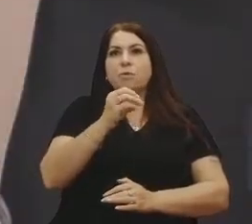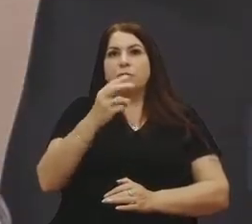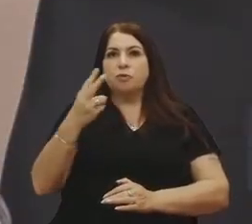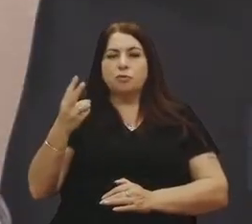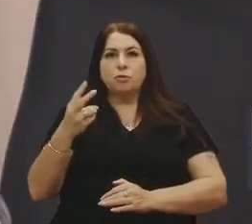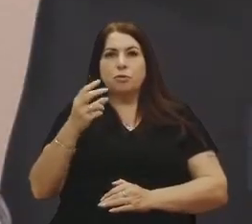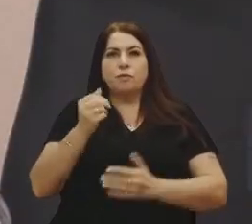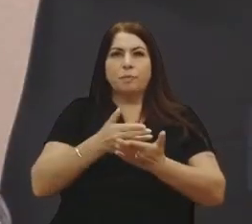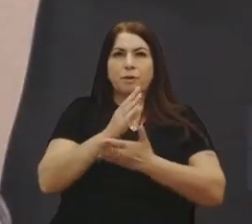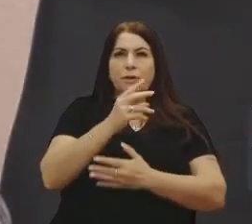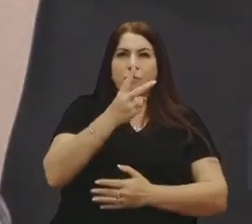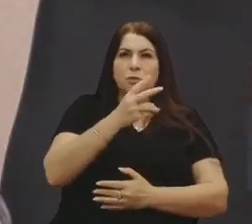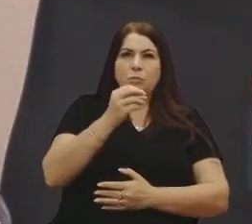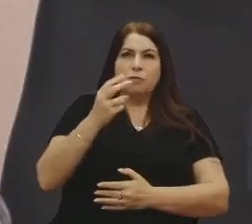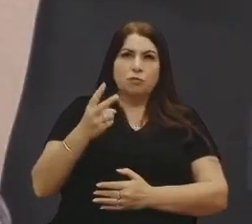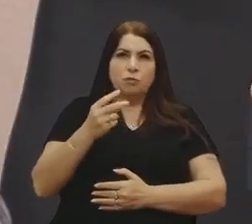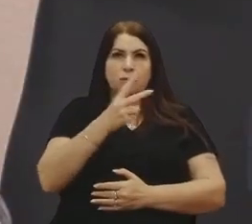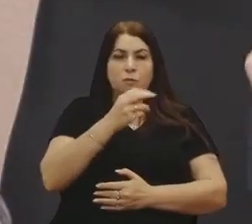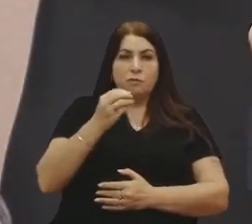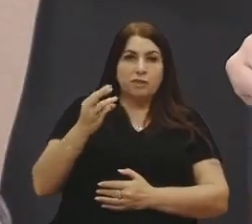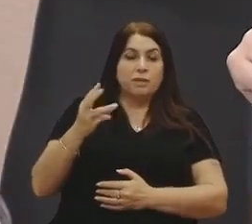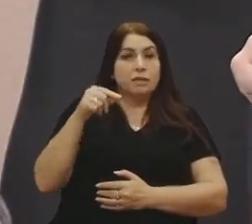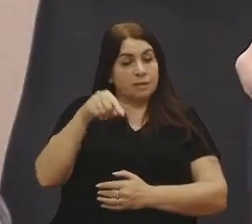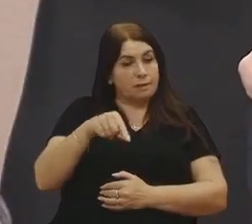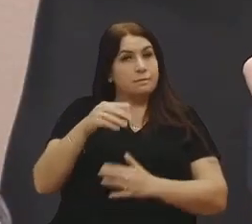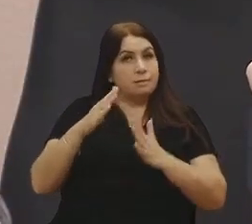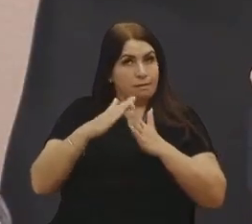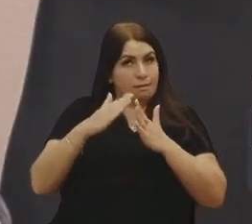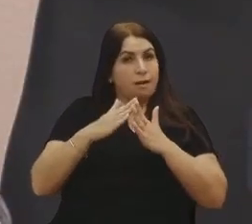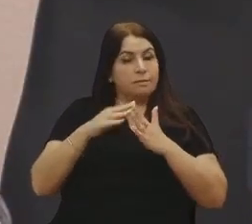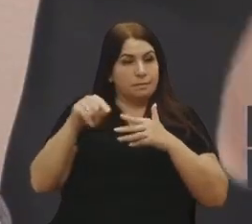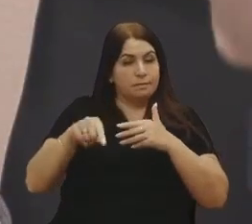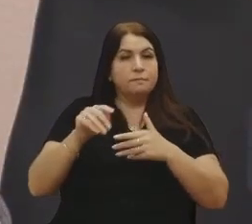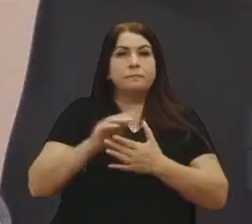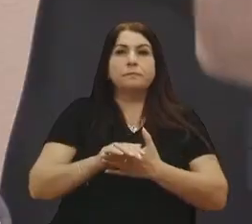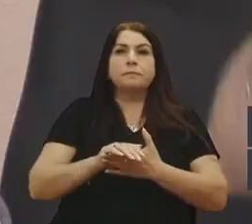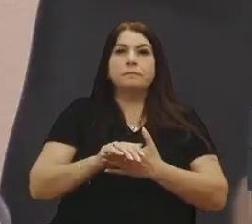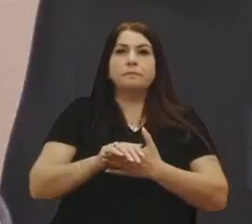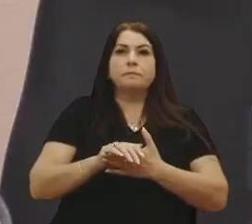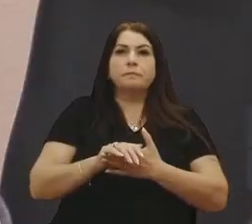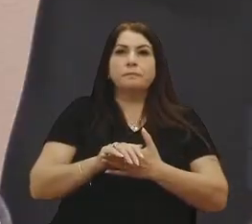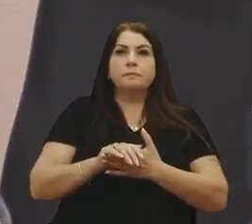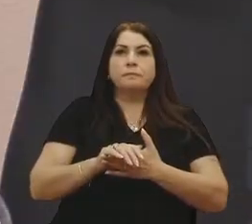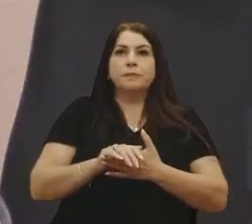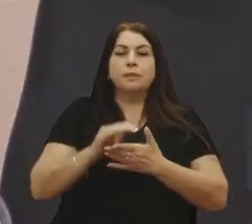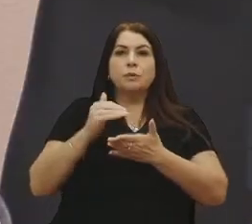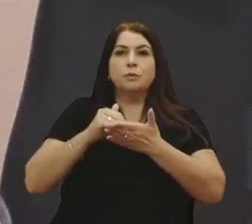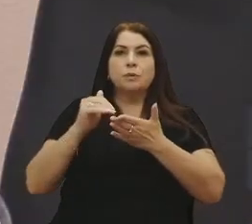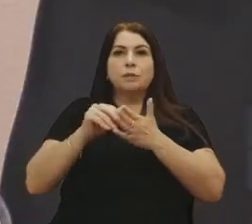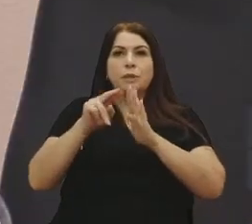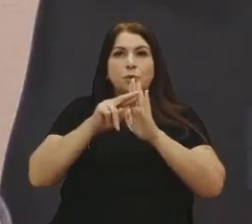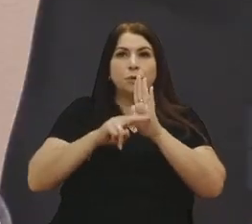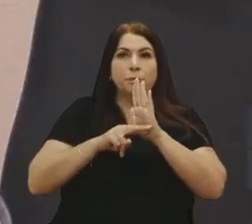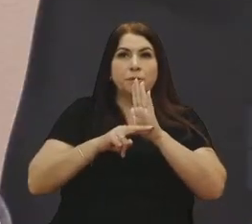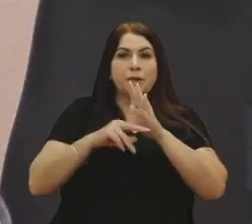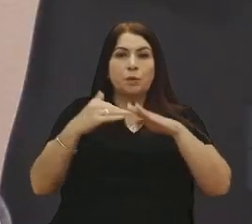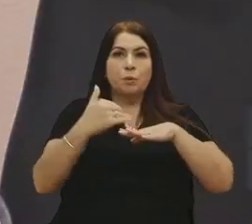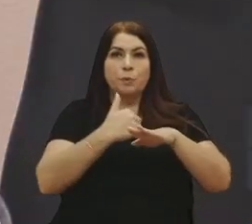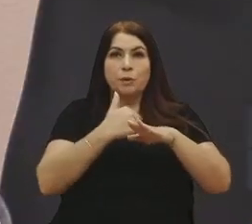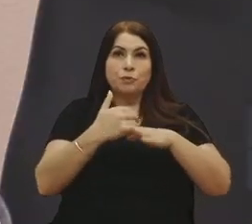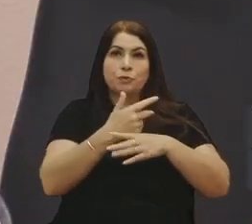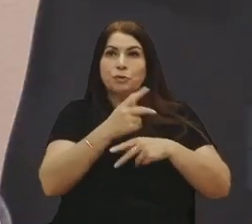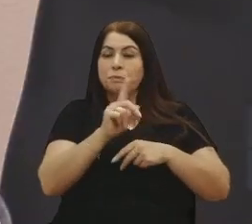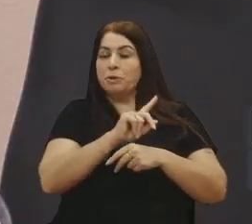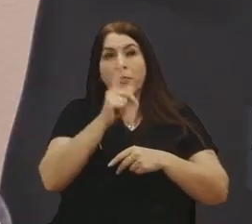no ano de 22 ou 23 nesta Casa Legislativa. É só o secretário regulamentar o trânsito, mas, pelo visto, não é